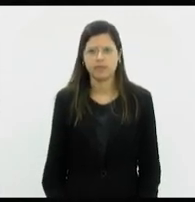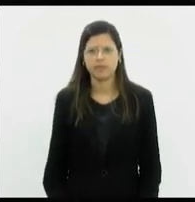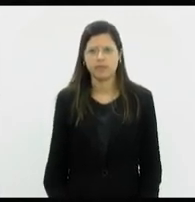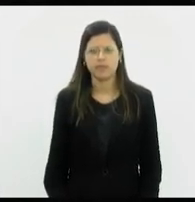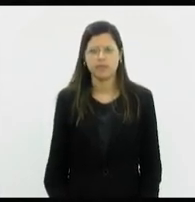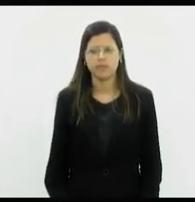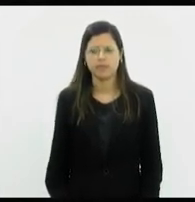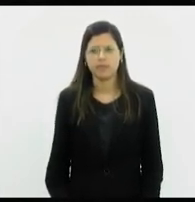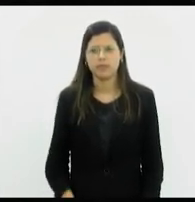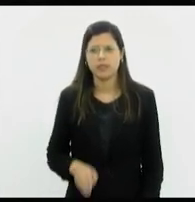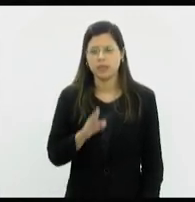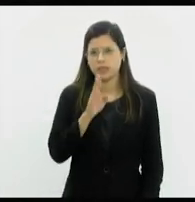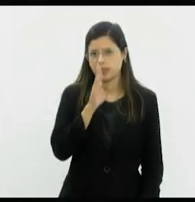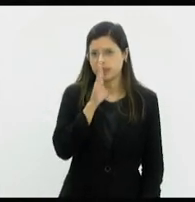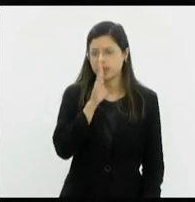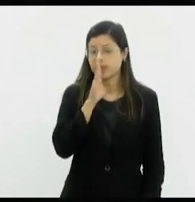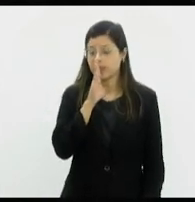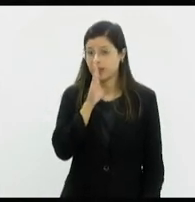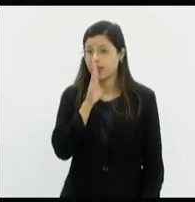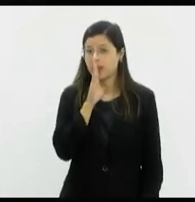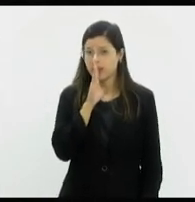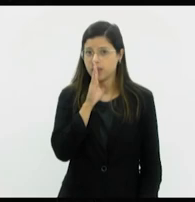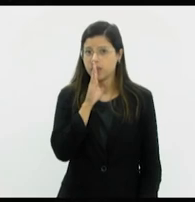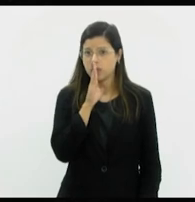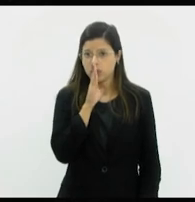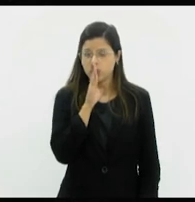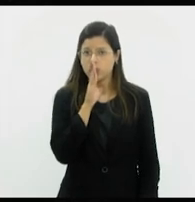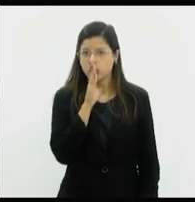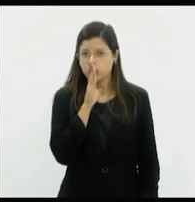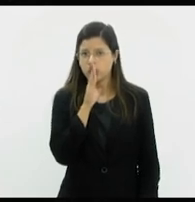que esse silêncio sórdido e cruel